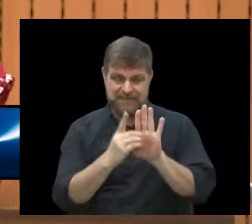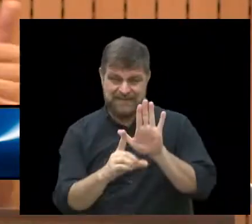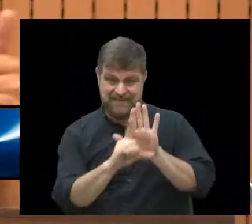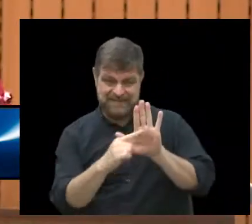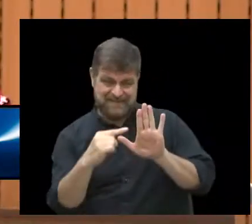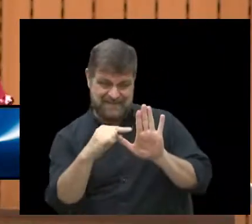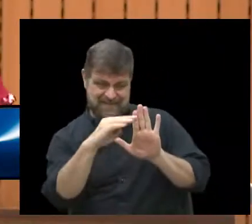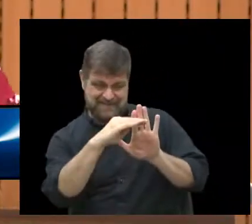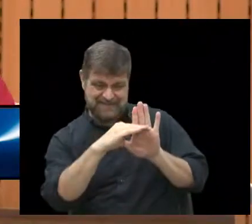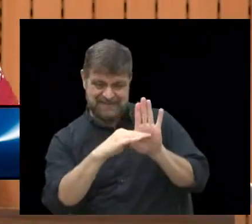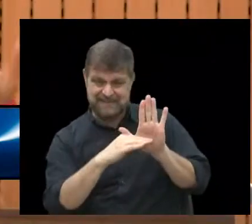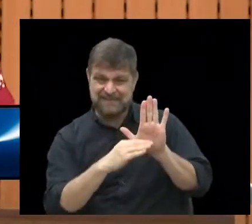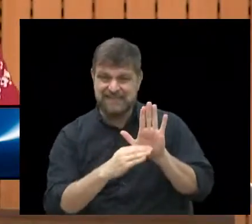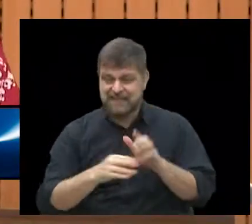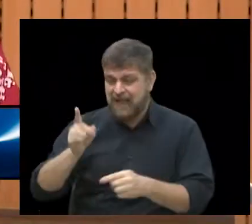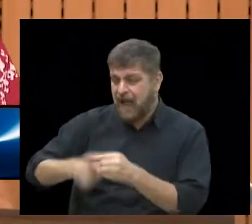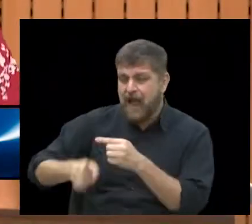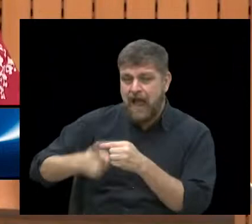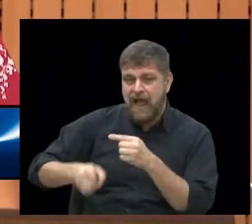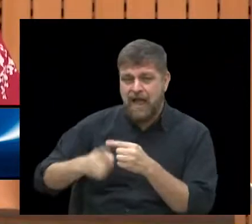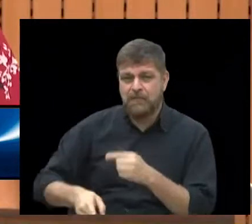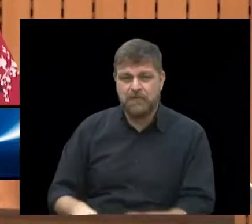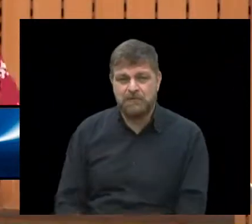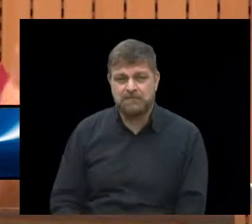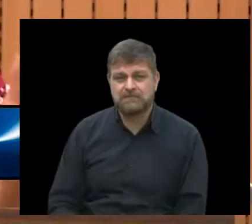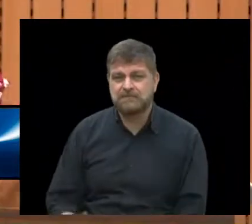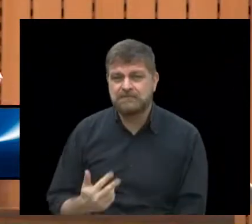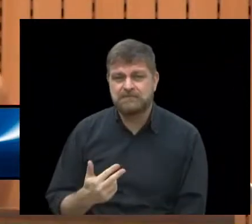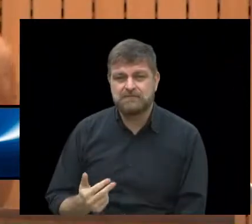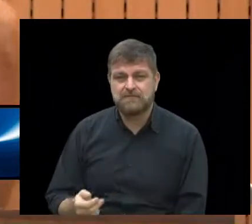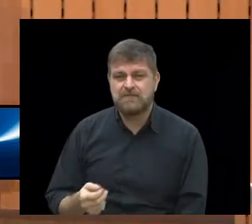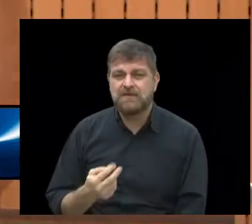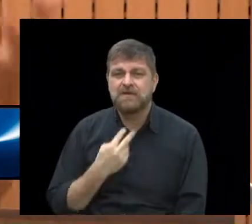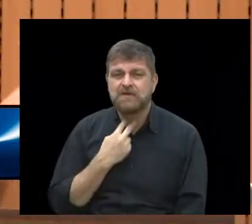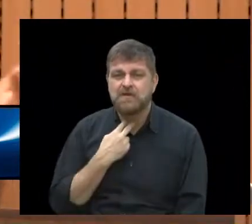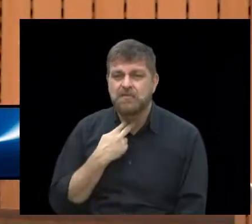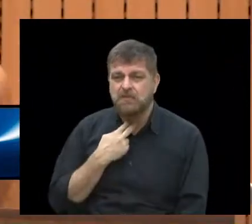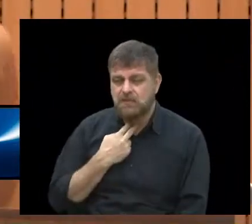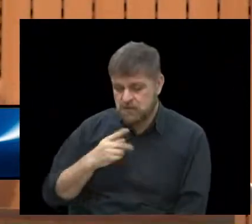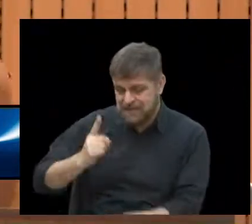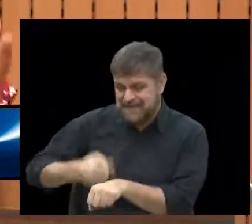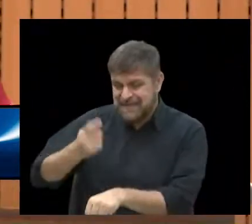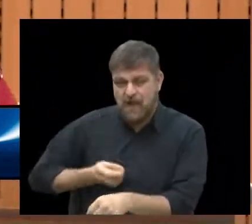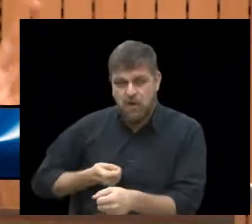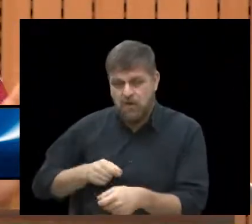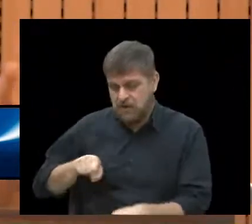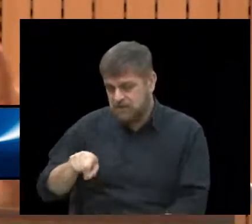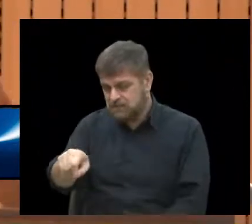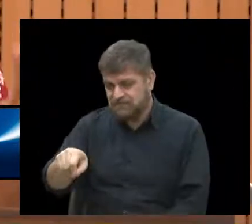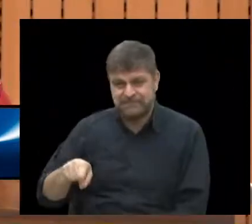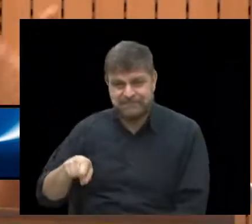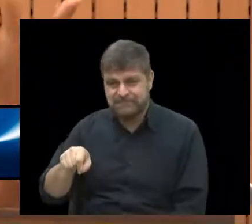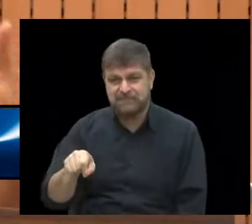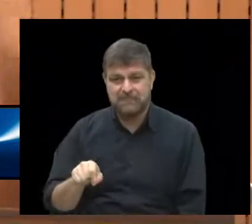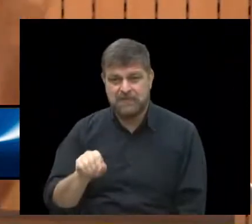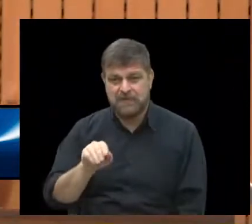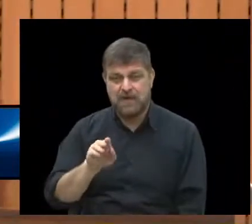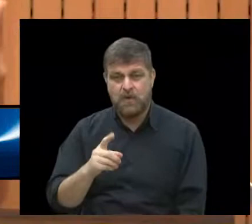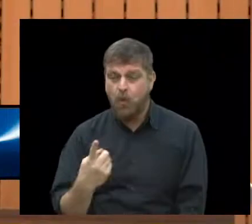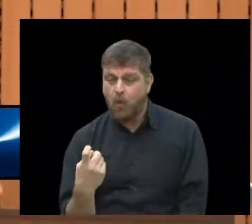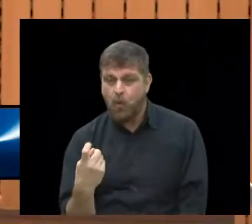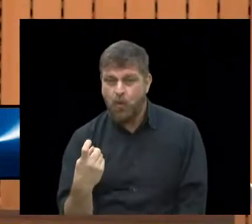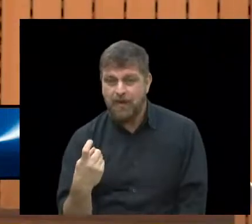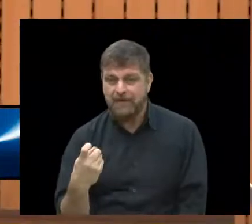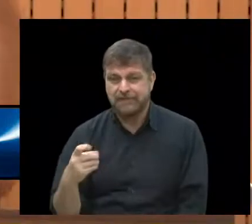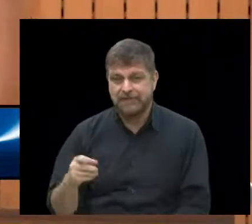que extinguiu as passagens extras, as passagens de emergência, as 2 passagens do bilhete único, e aí então